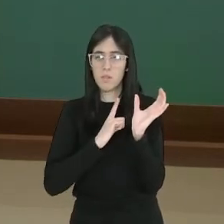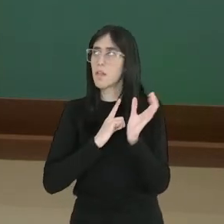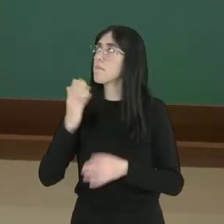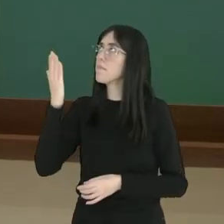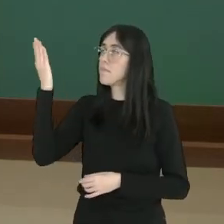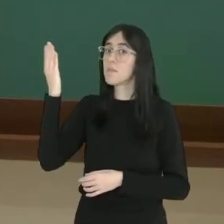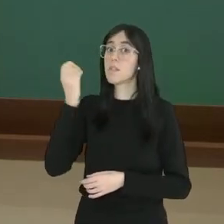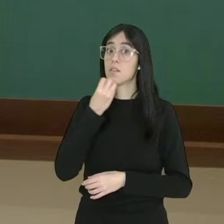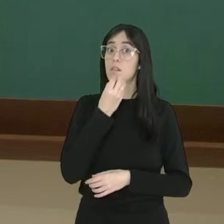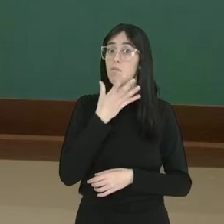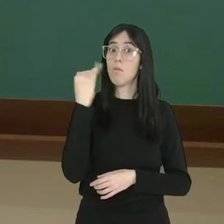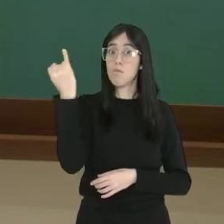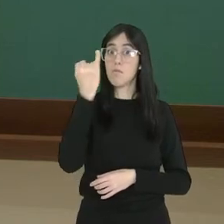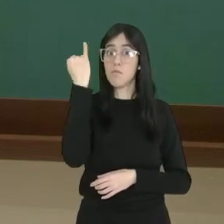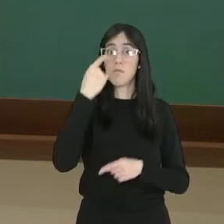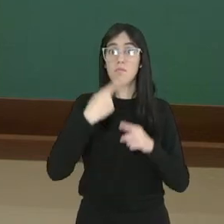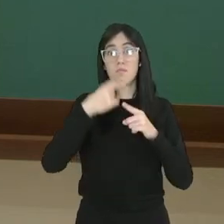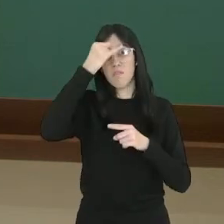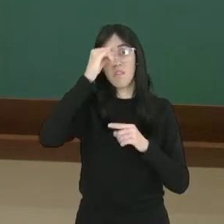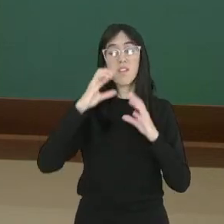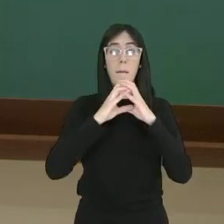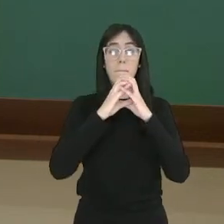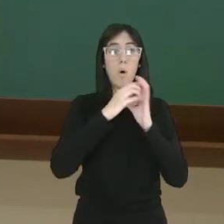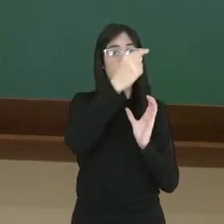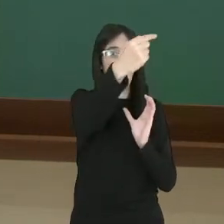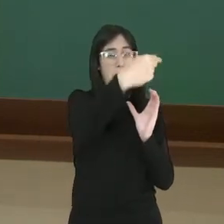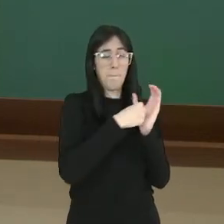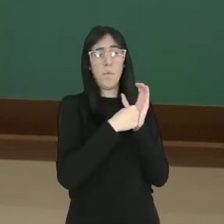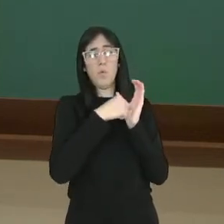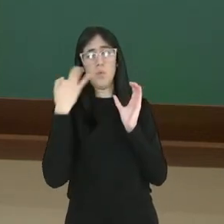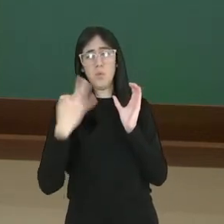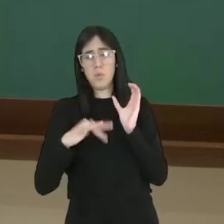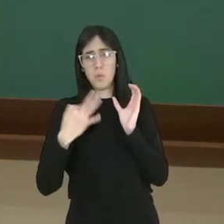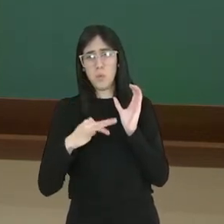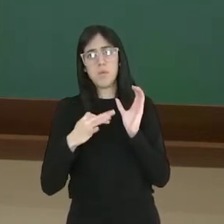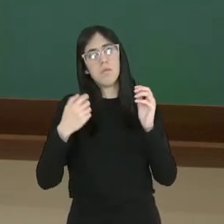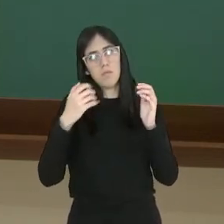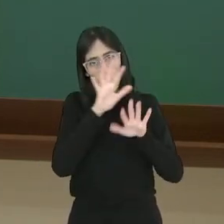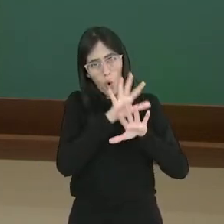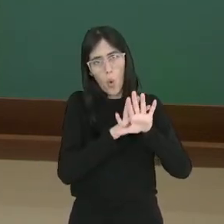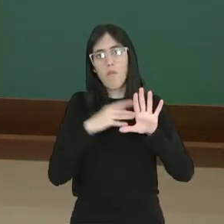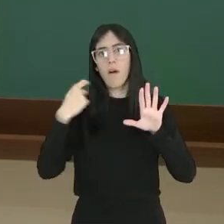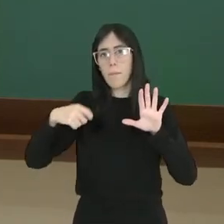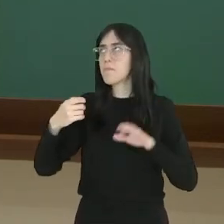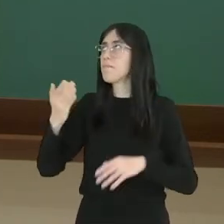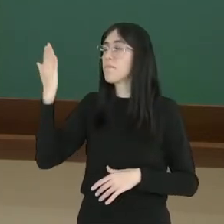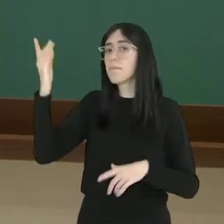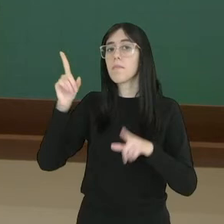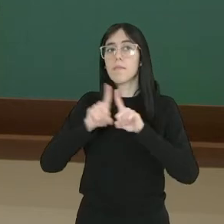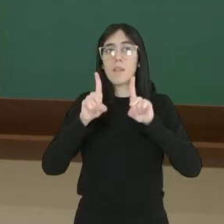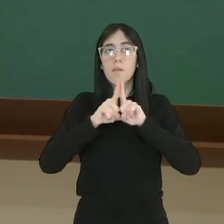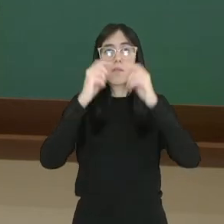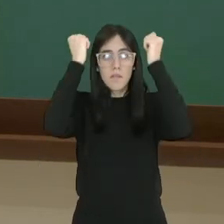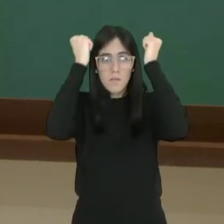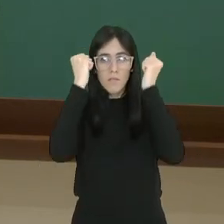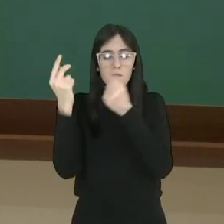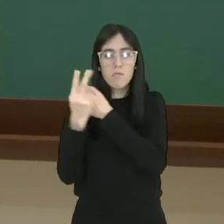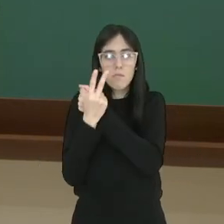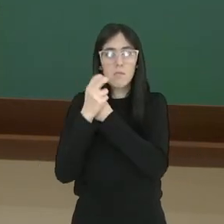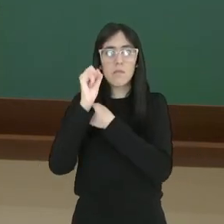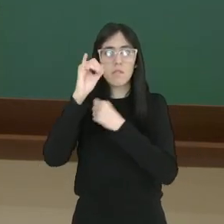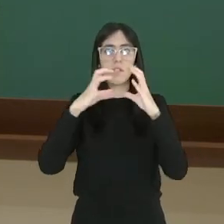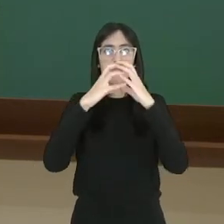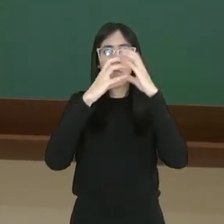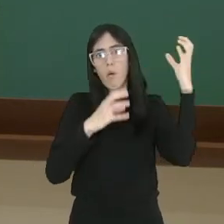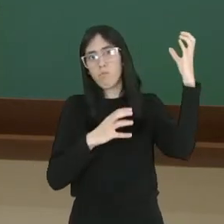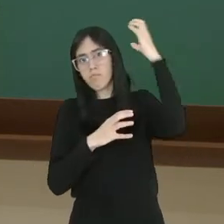ajudar bastante a não machucar as mãos dos jogadores. O capacete protetor, evitando acidentes se a bolinha acertar a